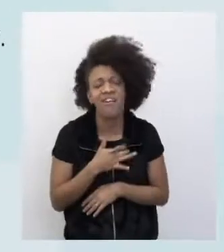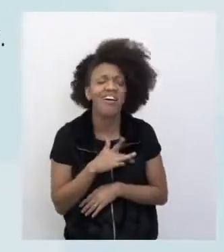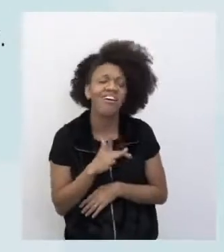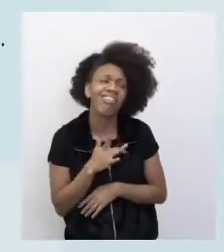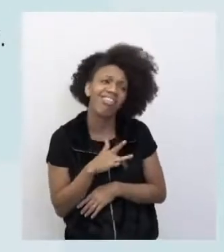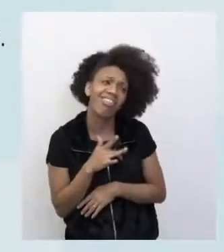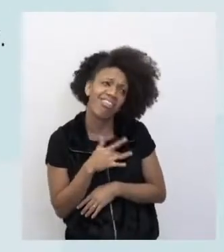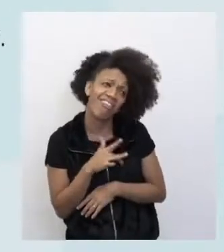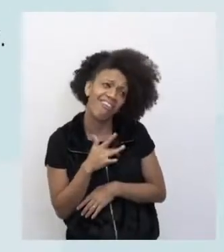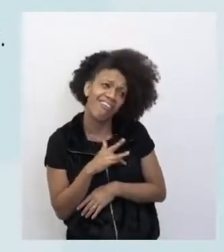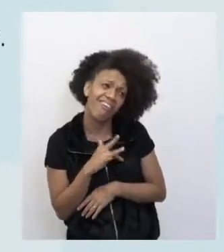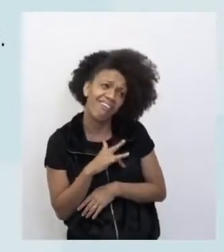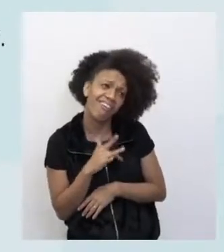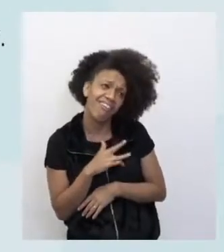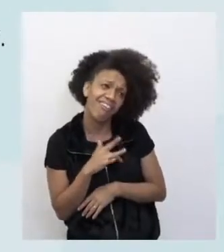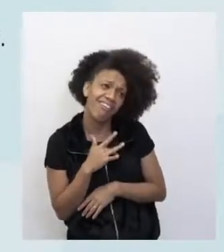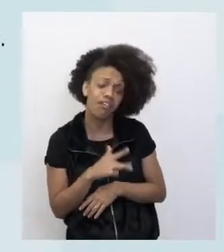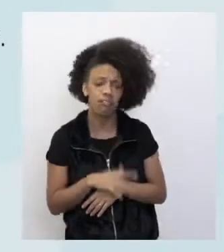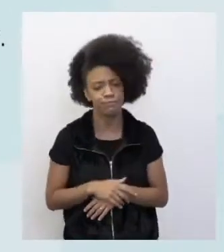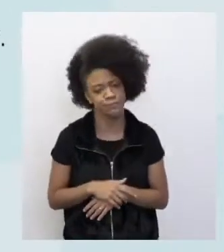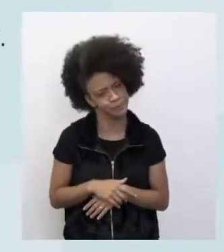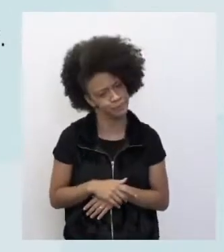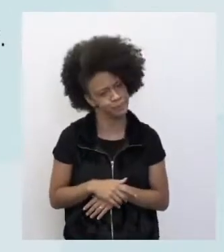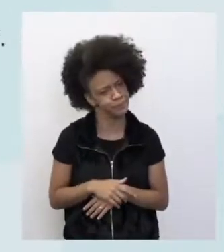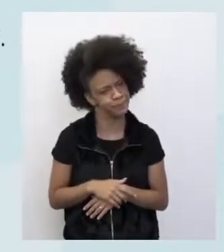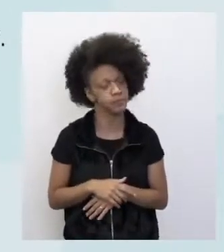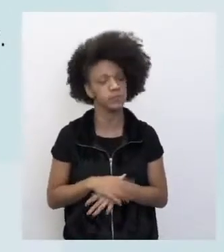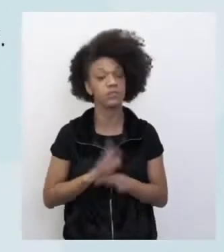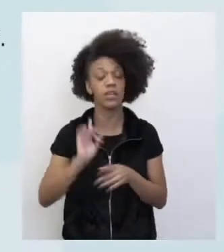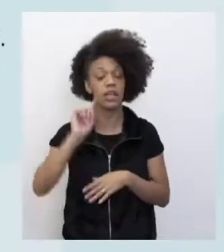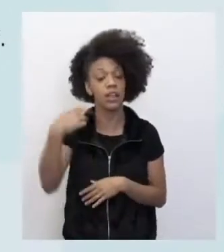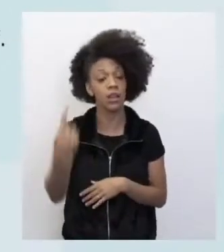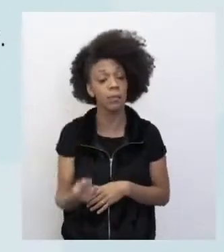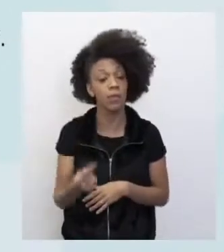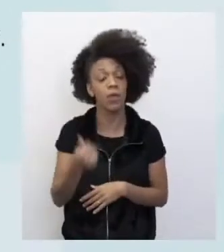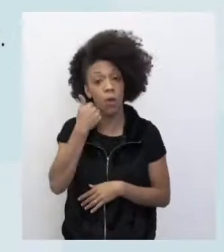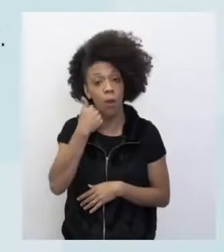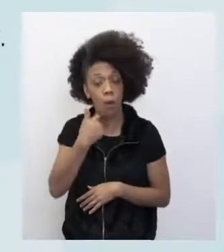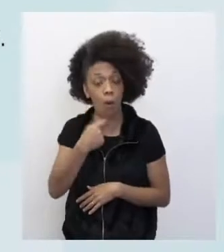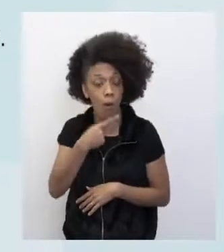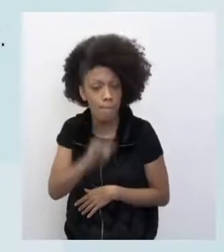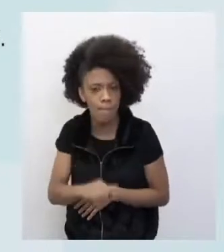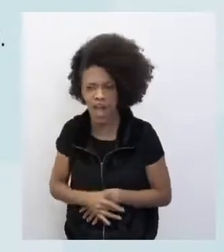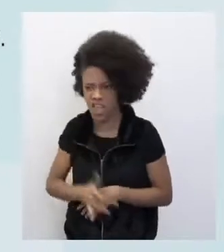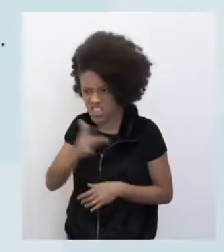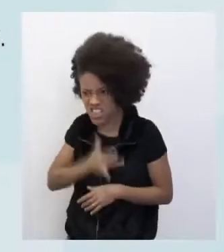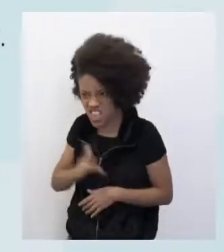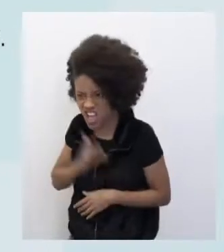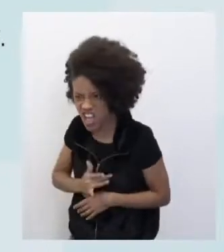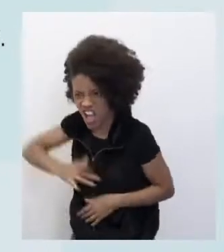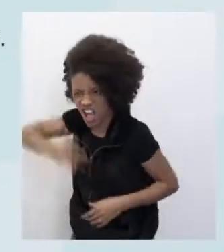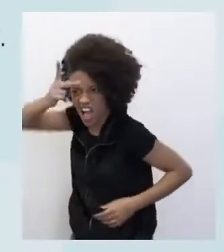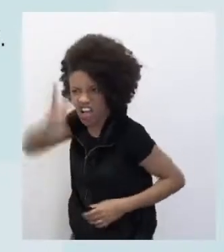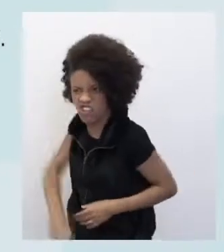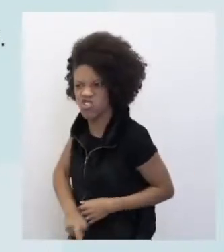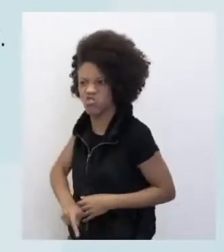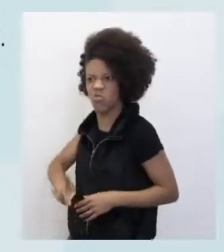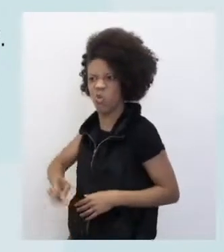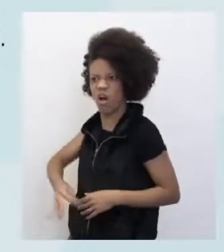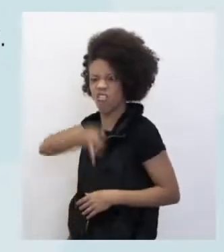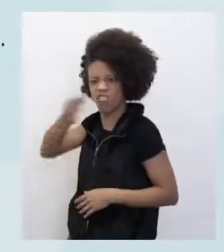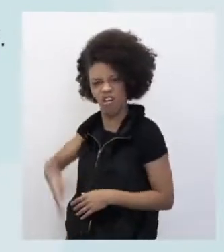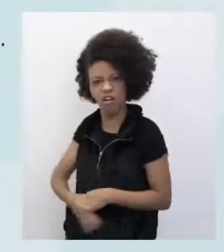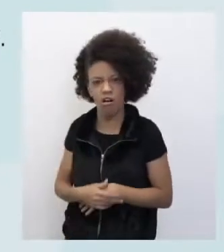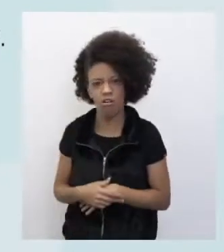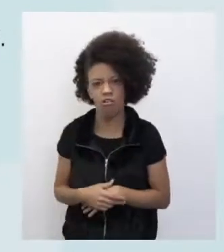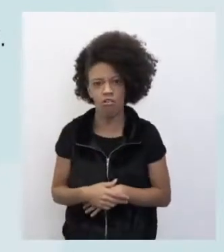um coitadinho, tão lindo, tadinho. E aí ela fala depois, o pai dela fala, coitadinha é a sua língua. A galera